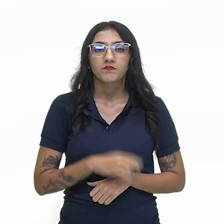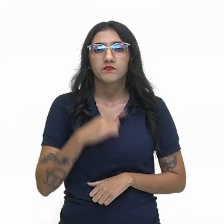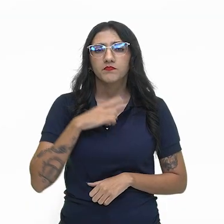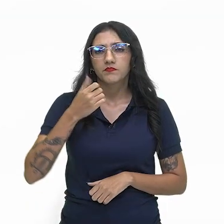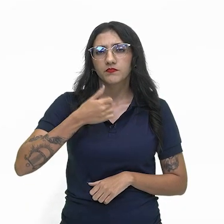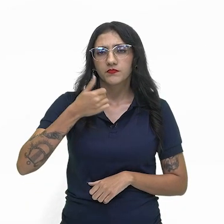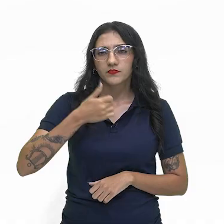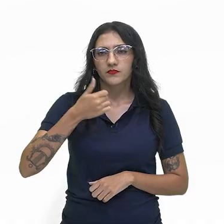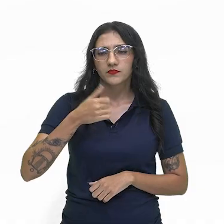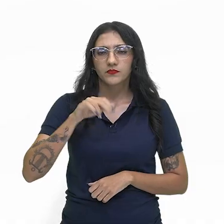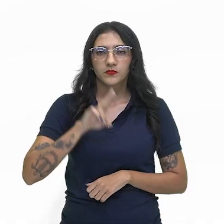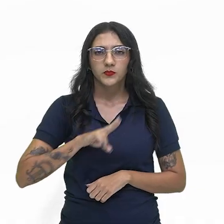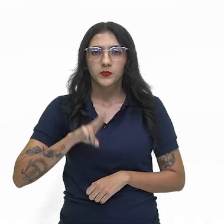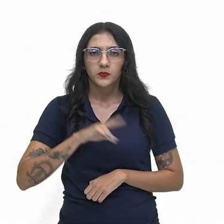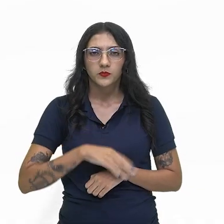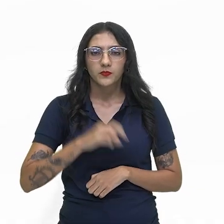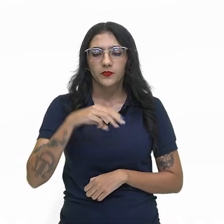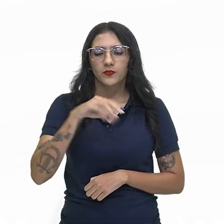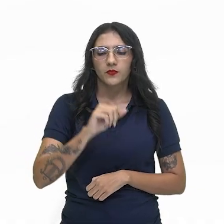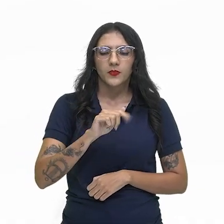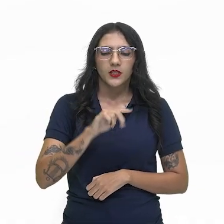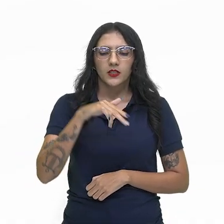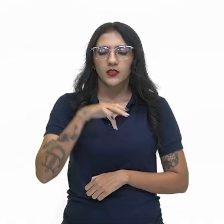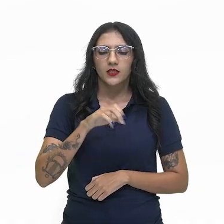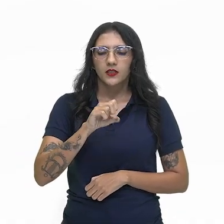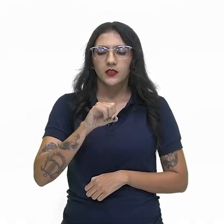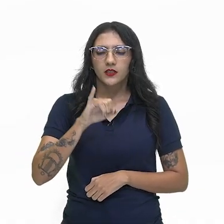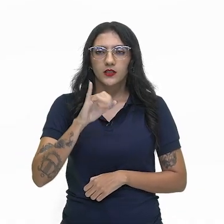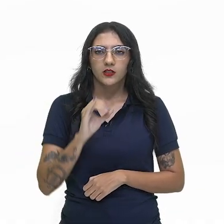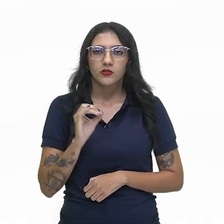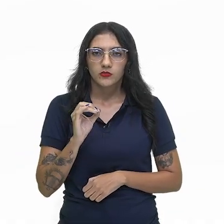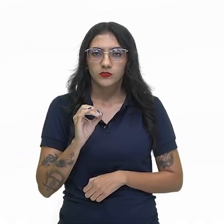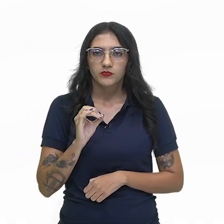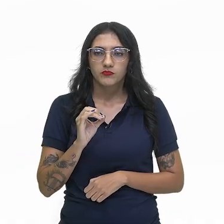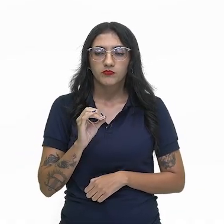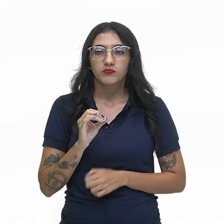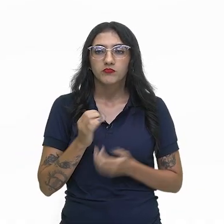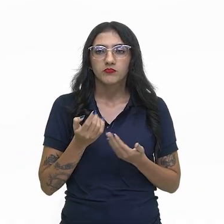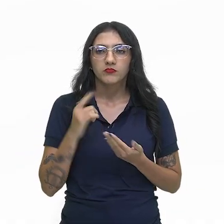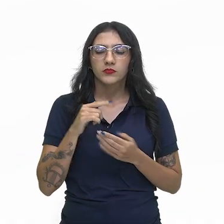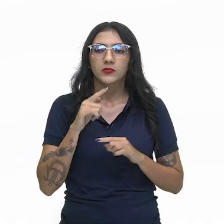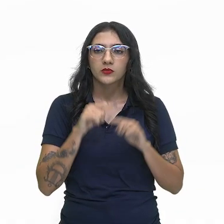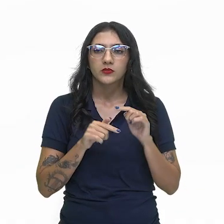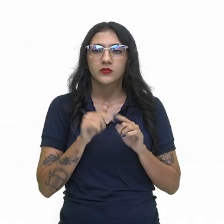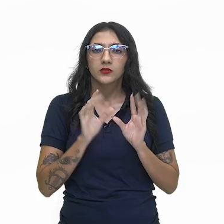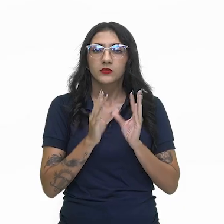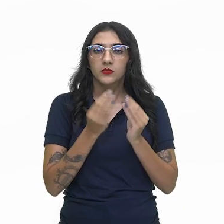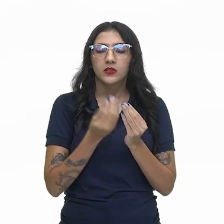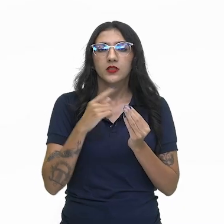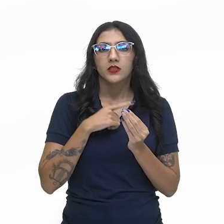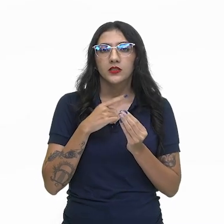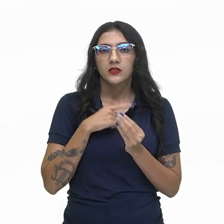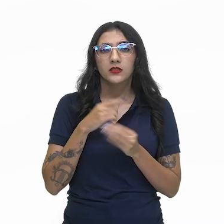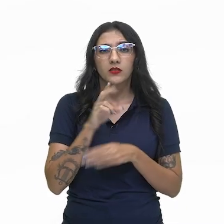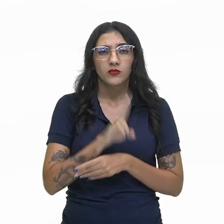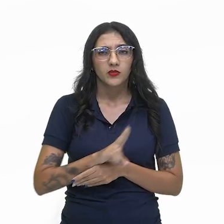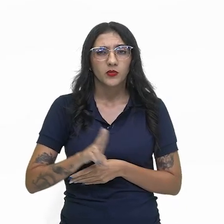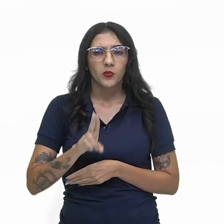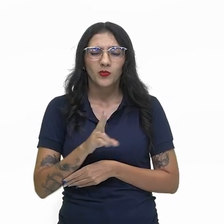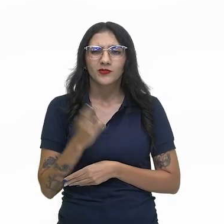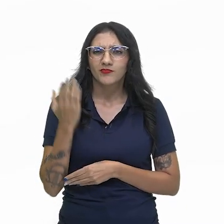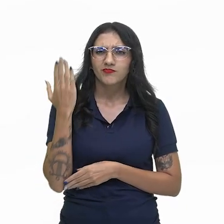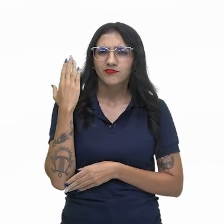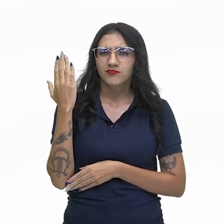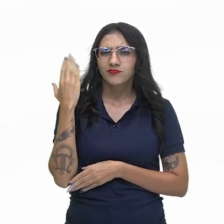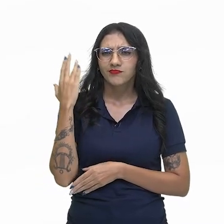aplicação. O magnésio, ele foi amplamente utilizado